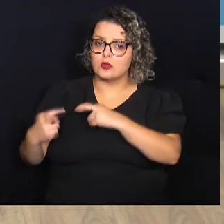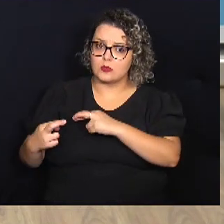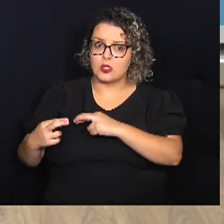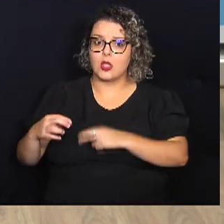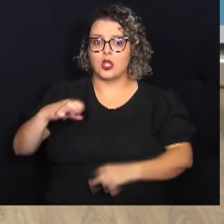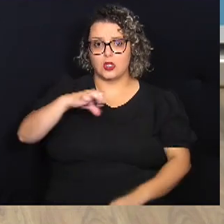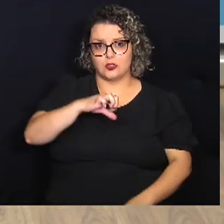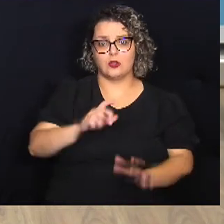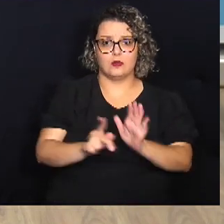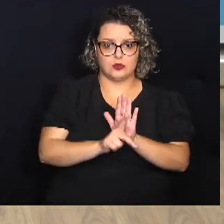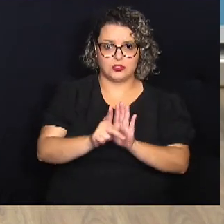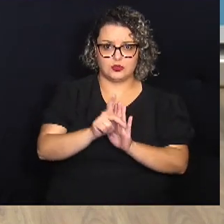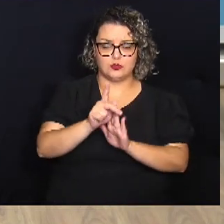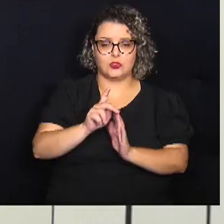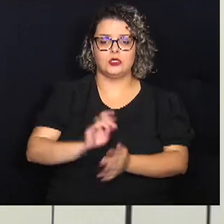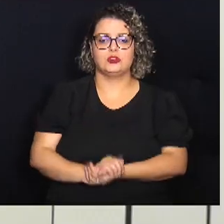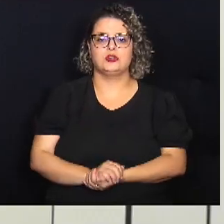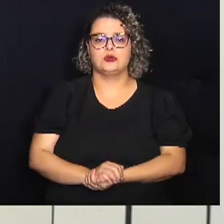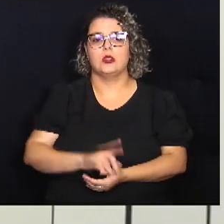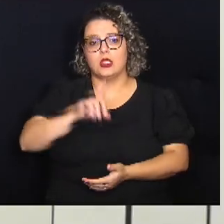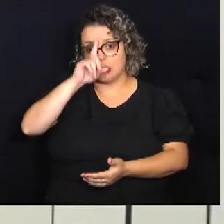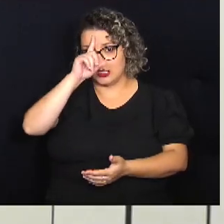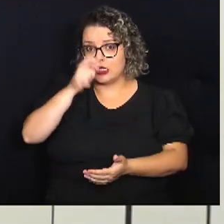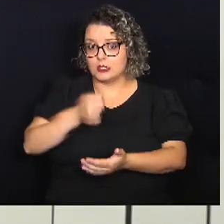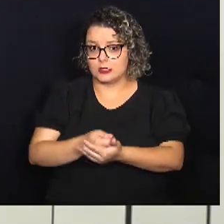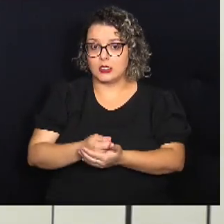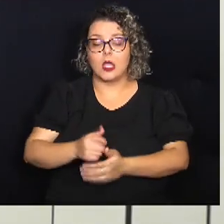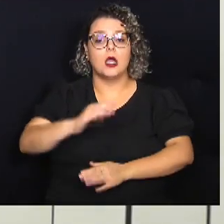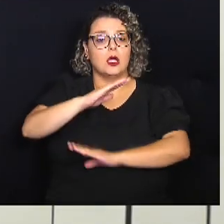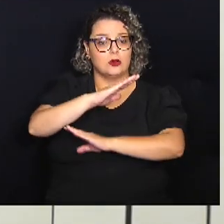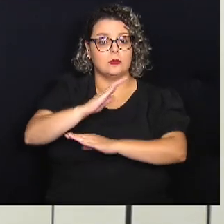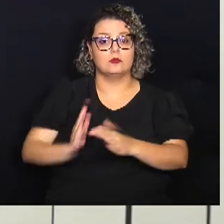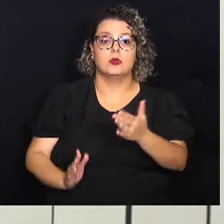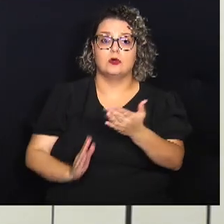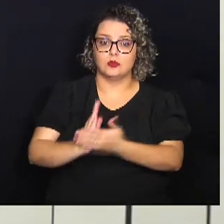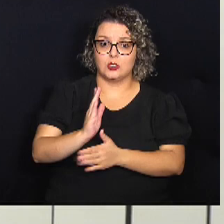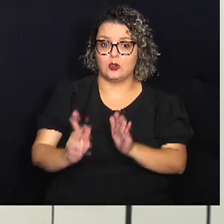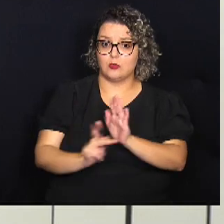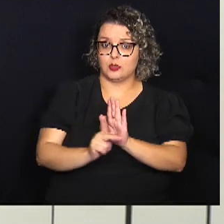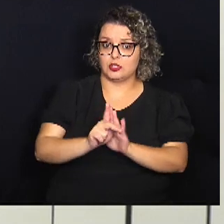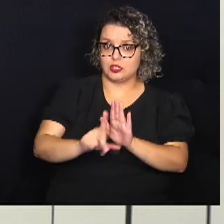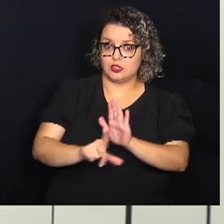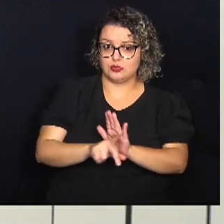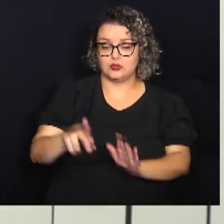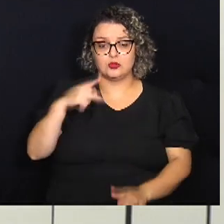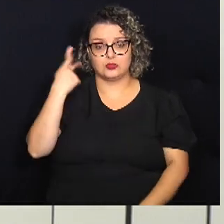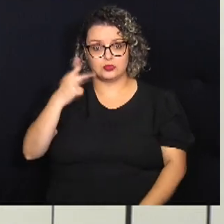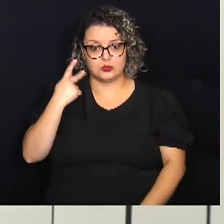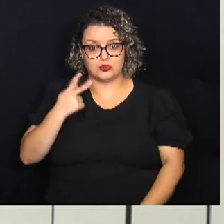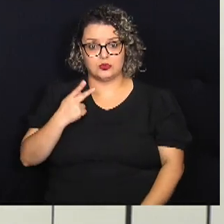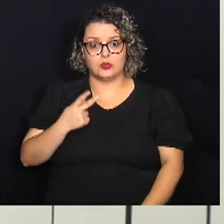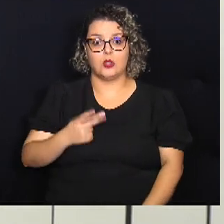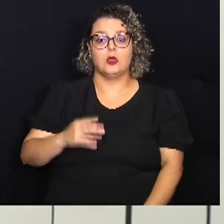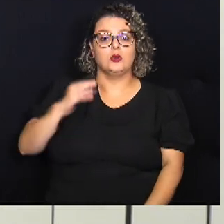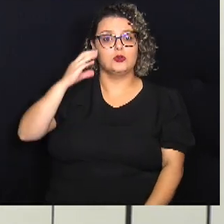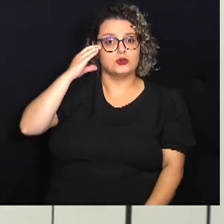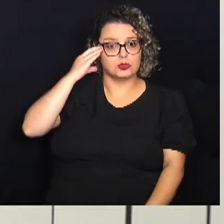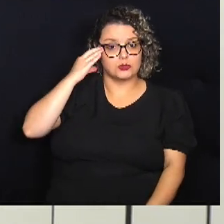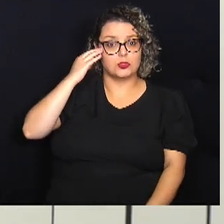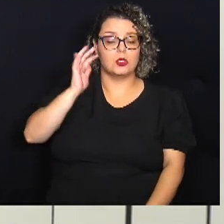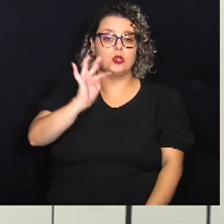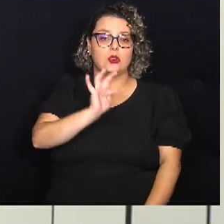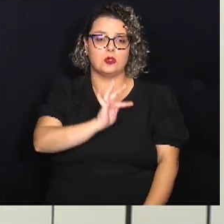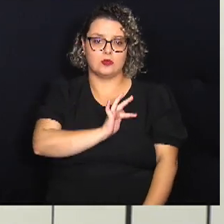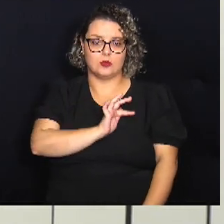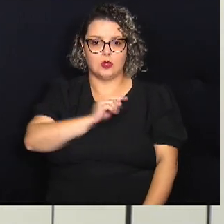9 projetos. Em definitivo, a Câmara aprovou o projeto de lei dos vereadores Luiz Cirilo, Fernando Mendes